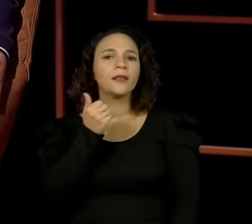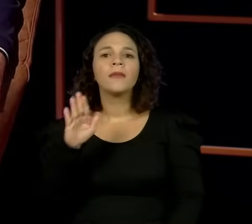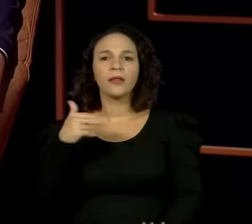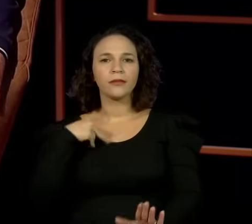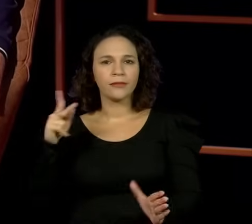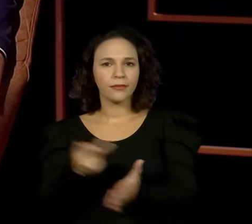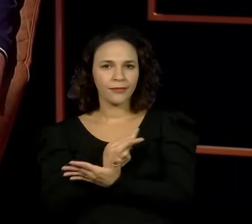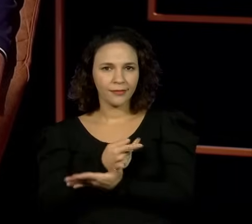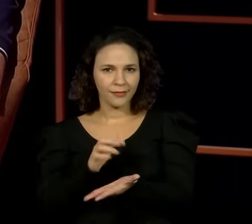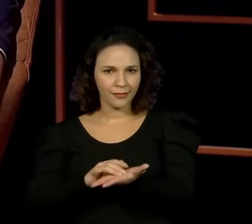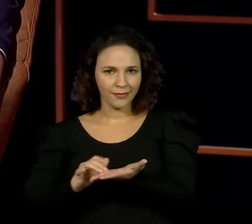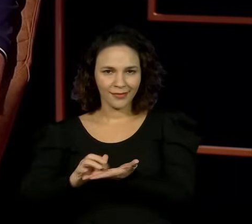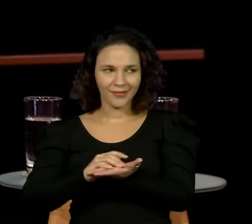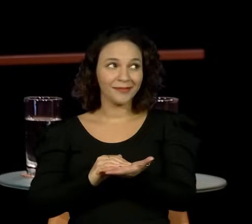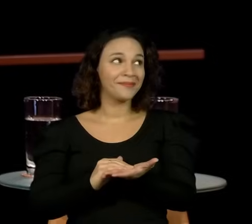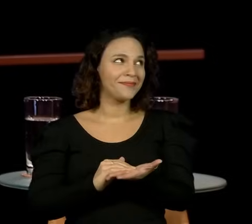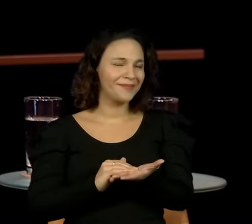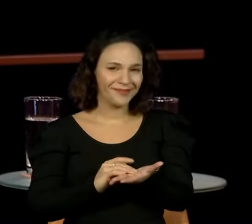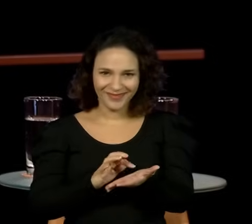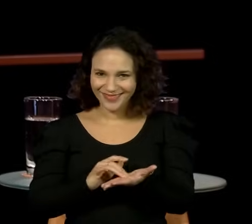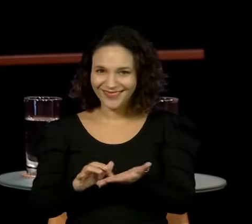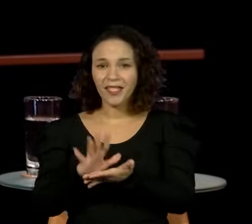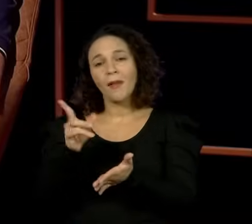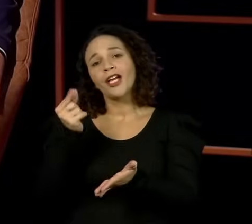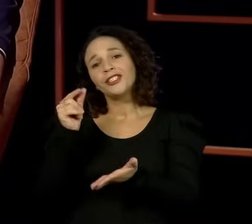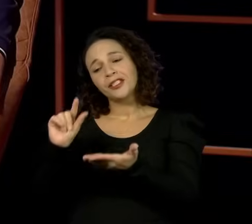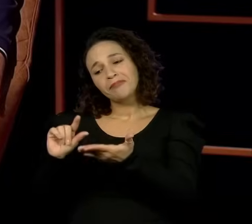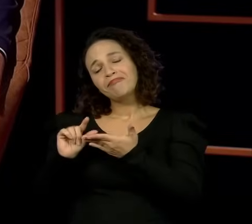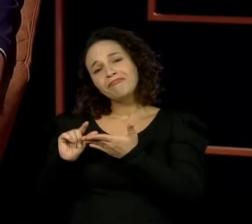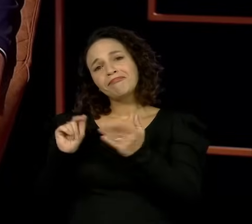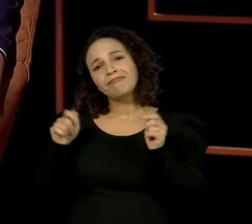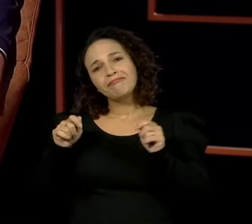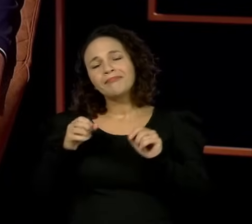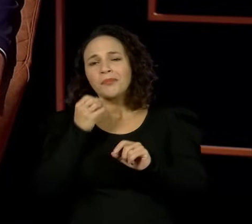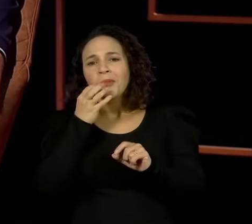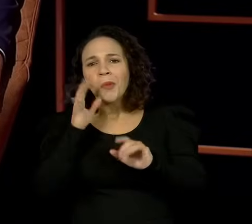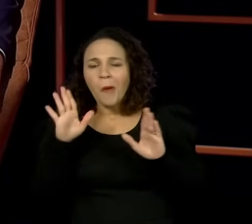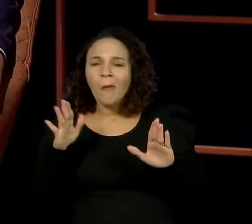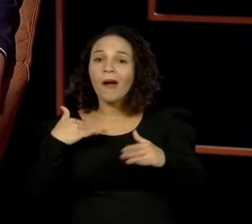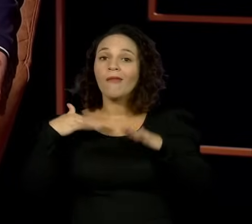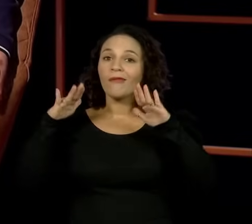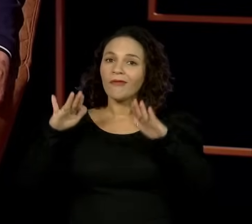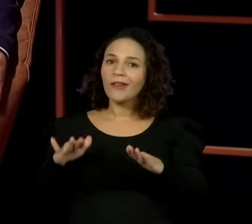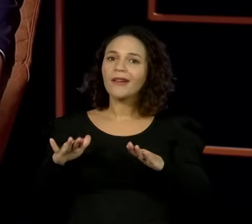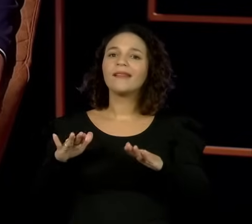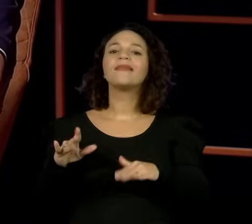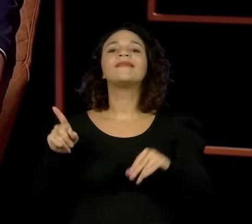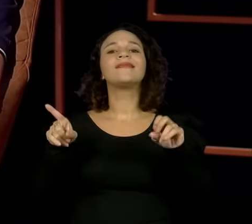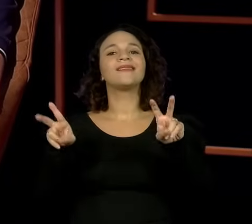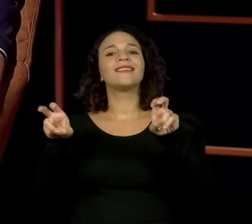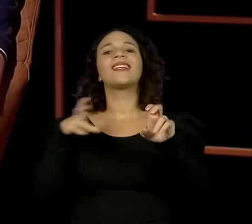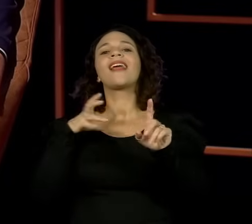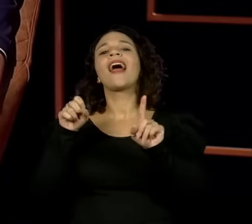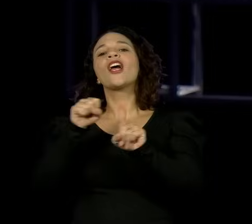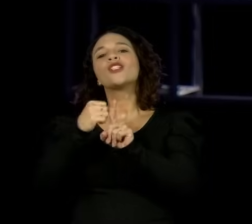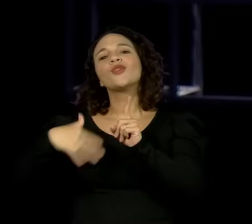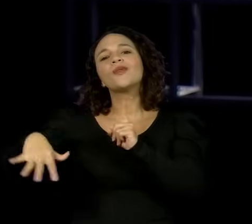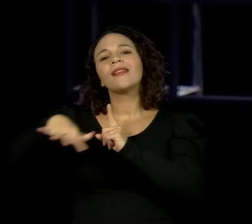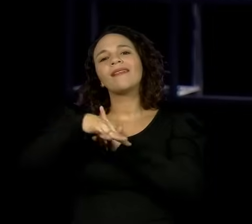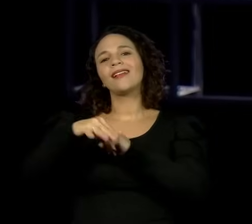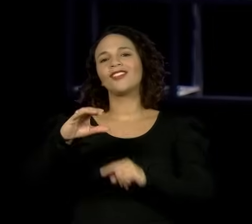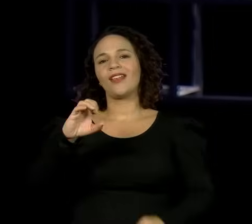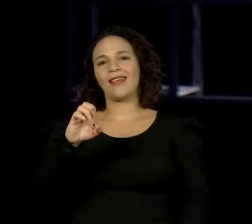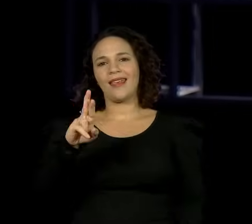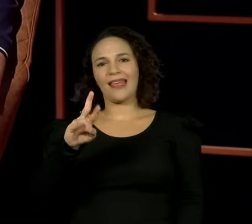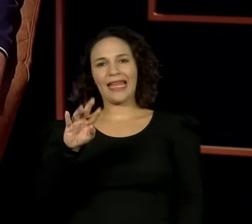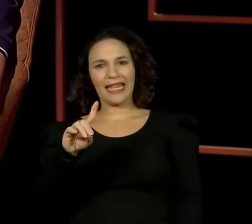Mas eu errava. Mas, enfim, ganhei um dinheirinho, foi bem, fiquei um bom tempo. Chamava-se Société Herdal.